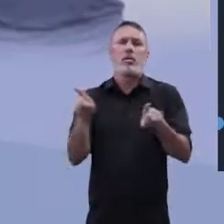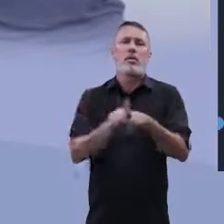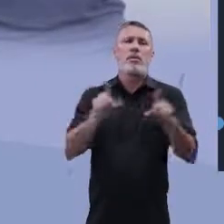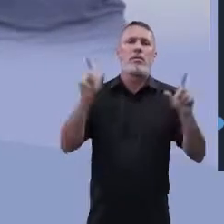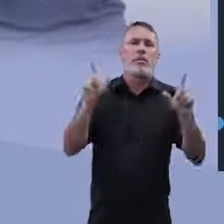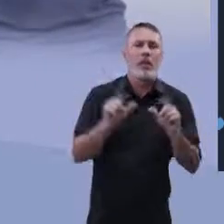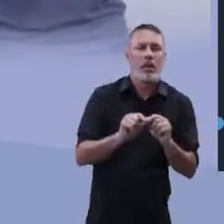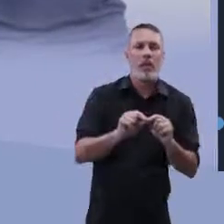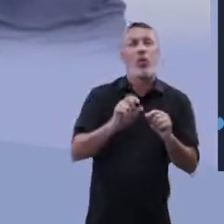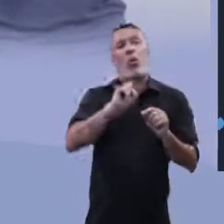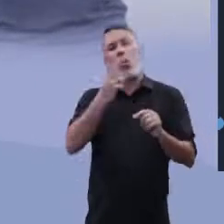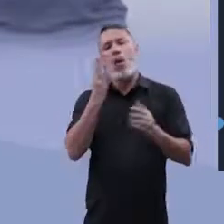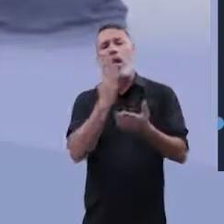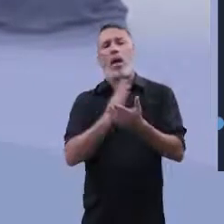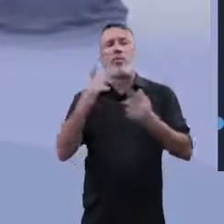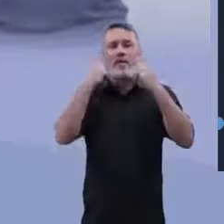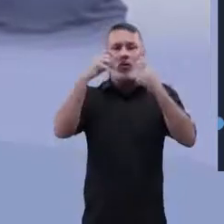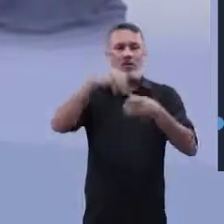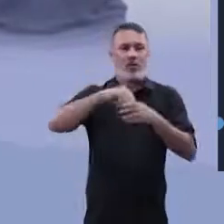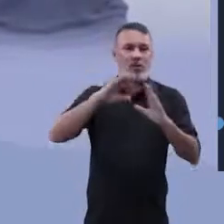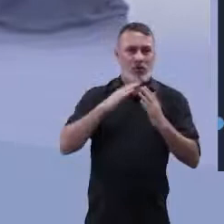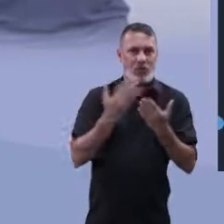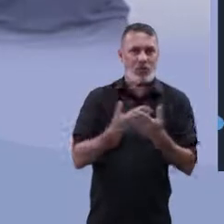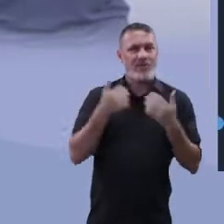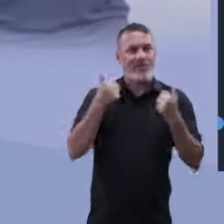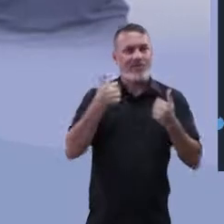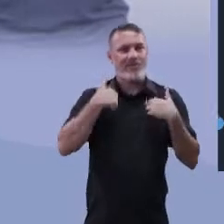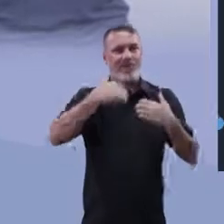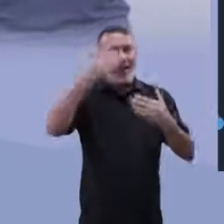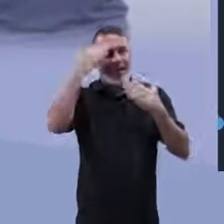coibir, para reduzir ou para acabar com a violência